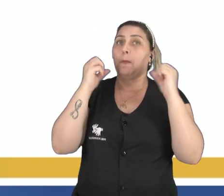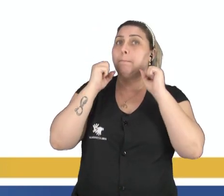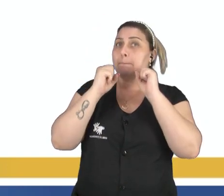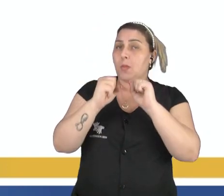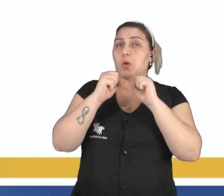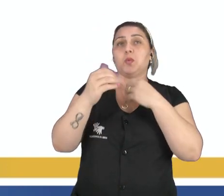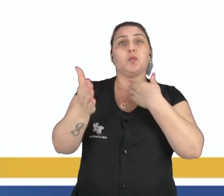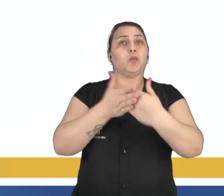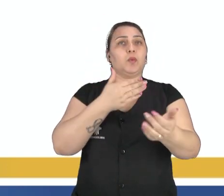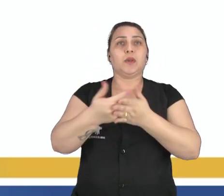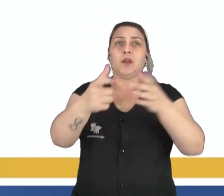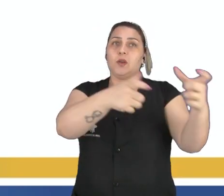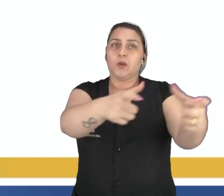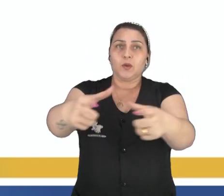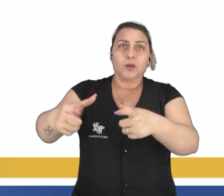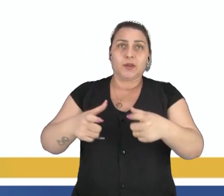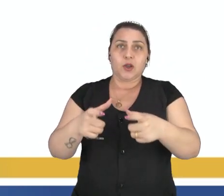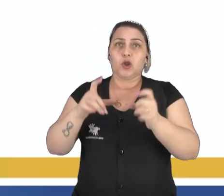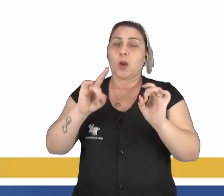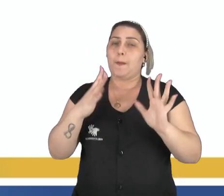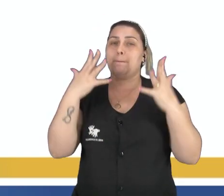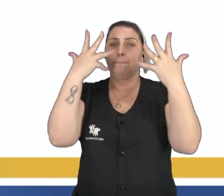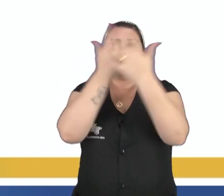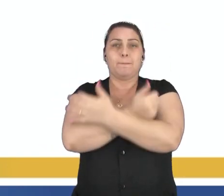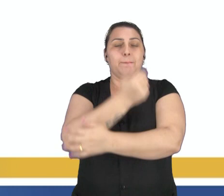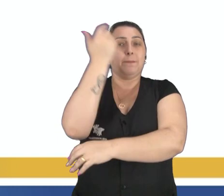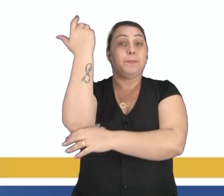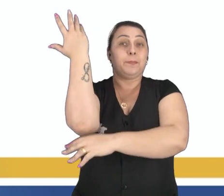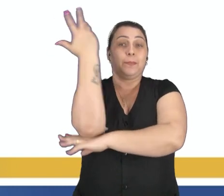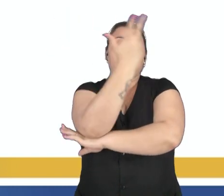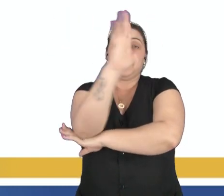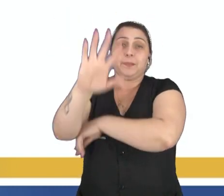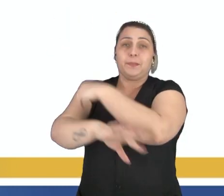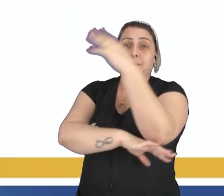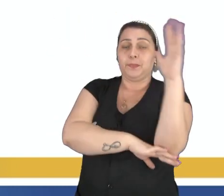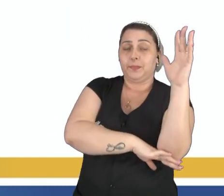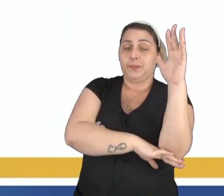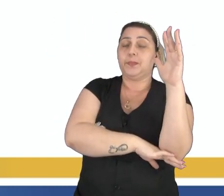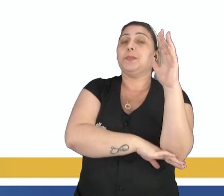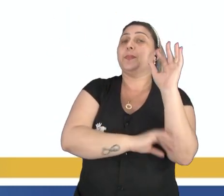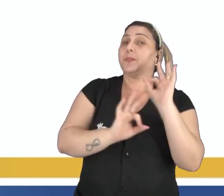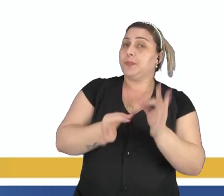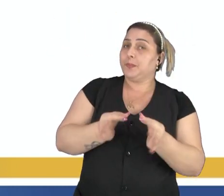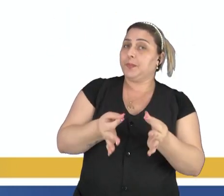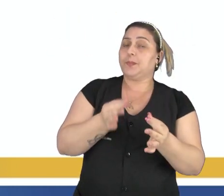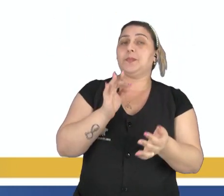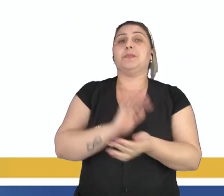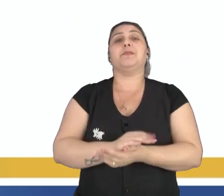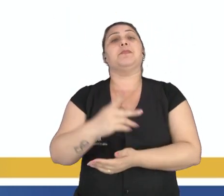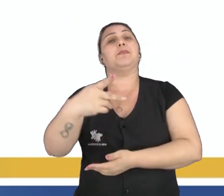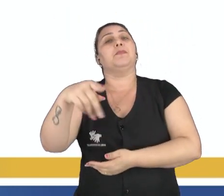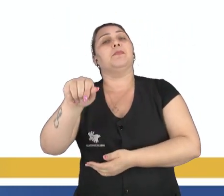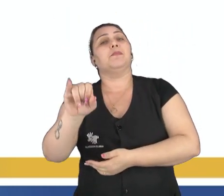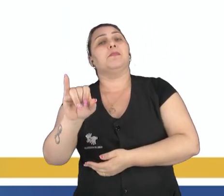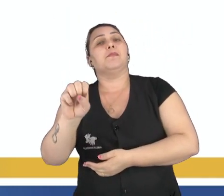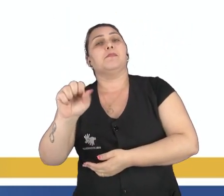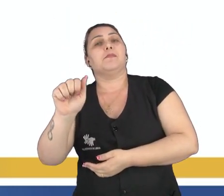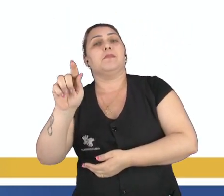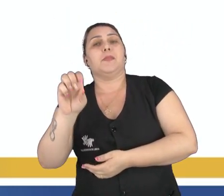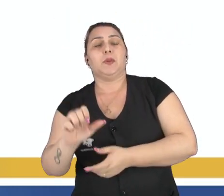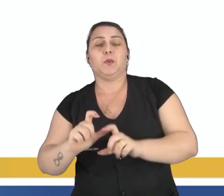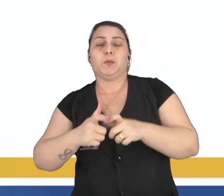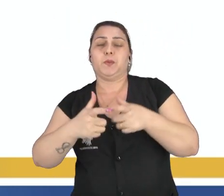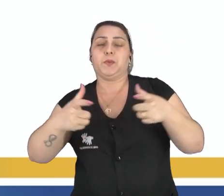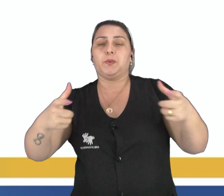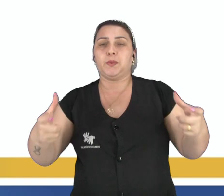pode ser de qualquer lugar e não apenas de belos ou dos naturais. Então, as paisagens elas têm um amplo